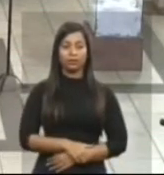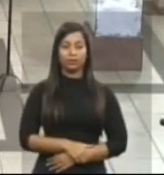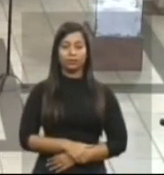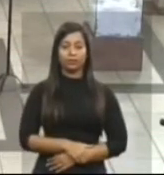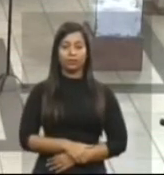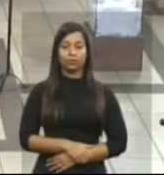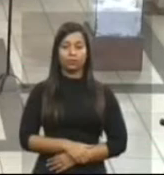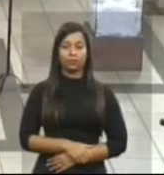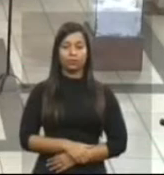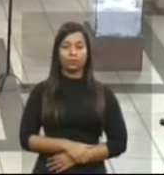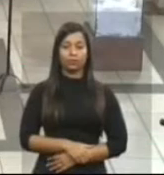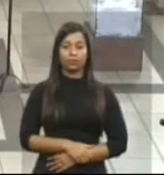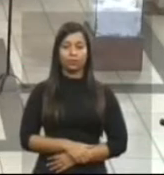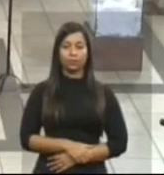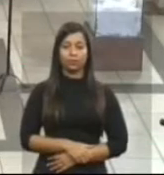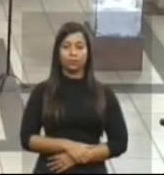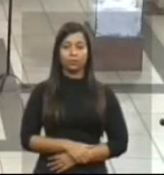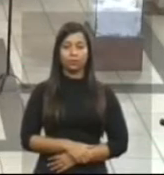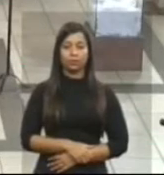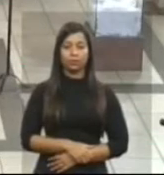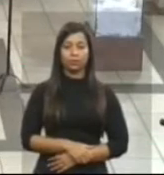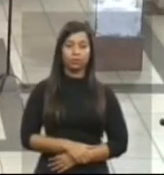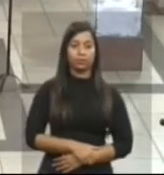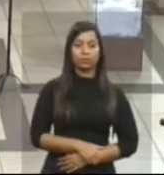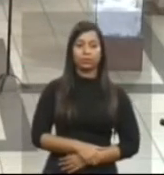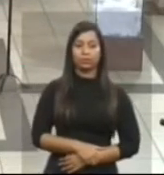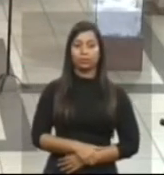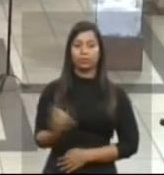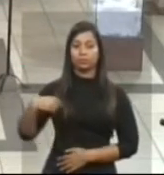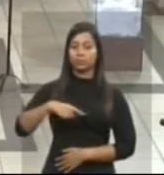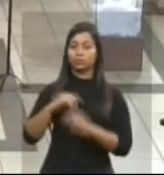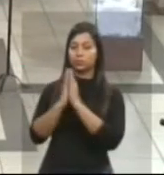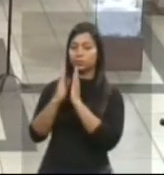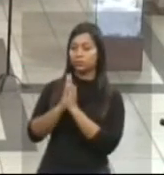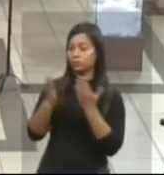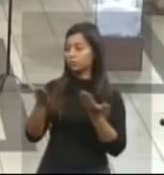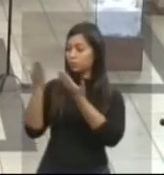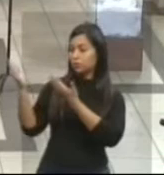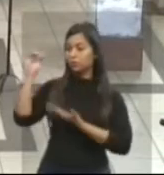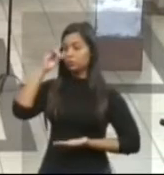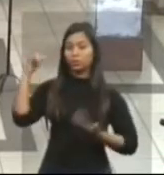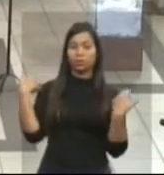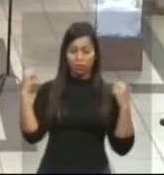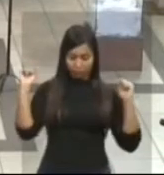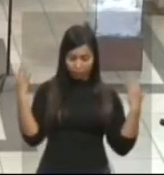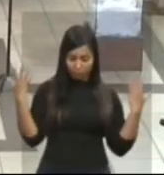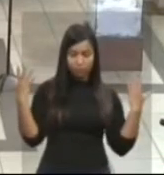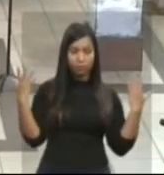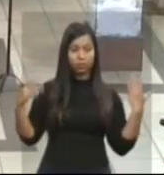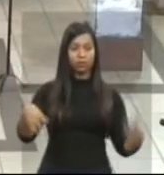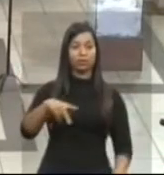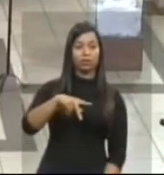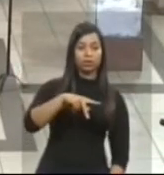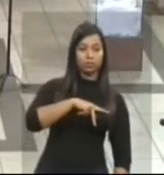A seguir, apresentemos as preces da Assembleia. No dia da solenidade de Pedro